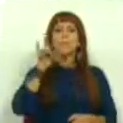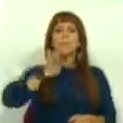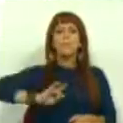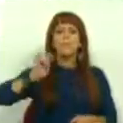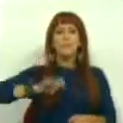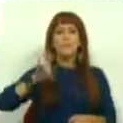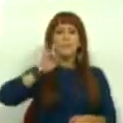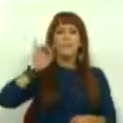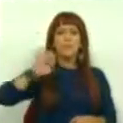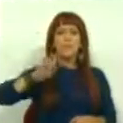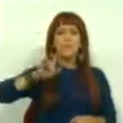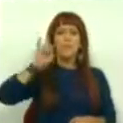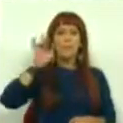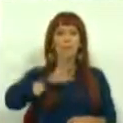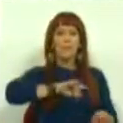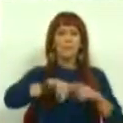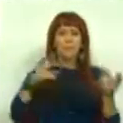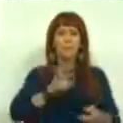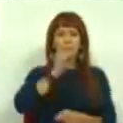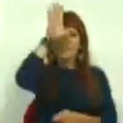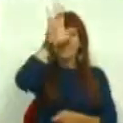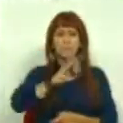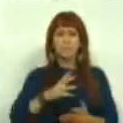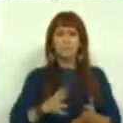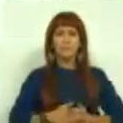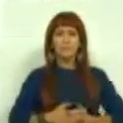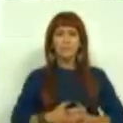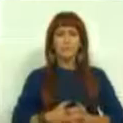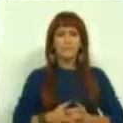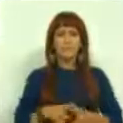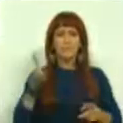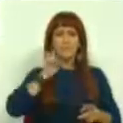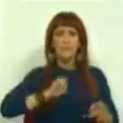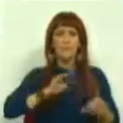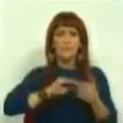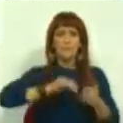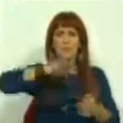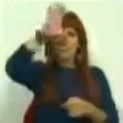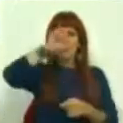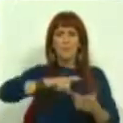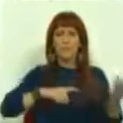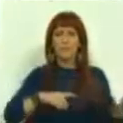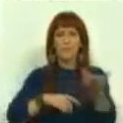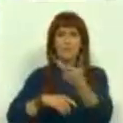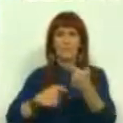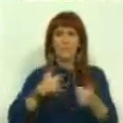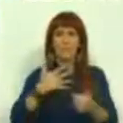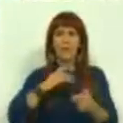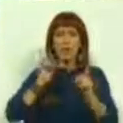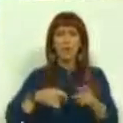Senhora Presidente, Senhores Deputados, Senhor Primeiro-Ministro, Senhores Ministros, Senhora Secretária de Estado,